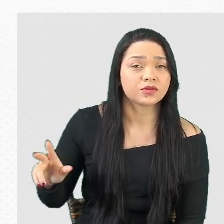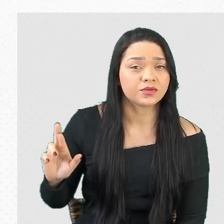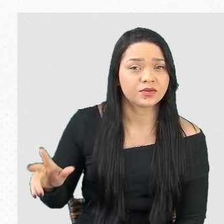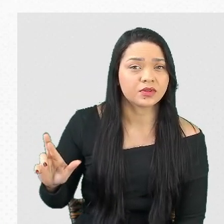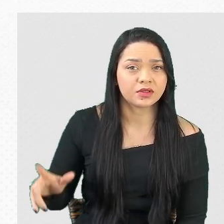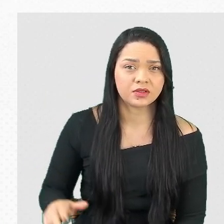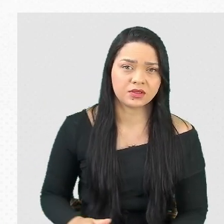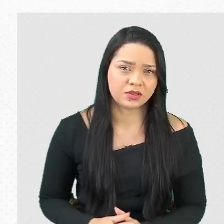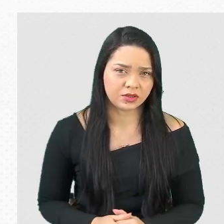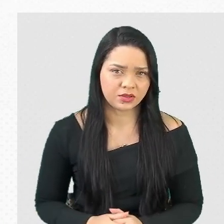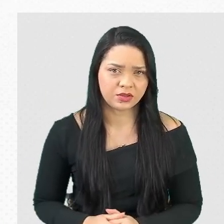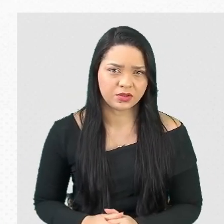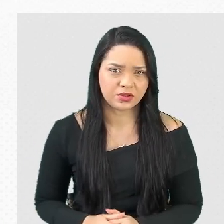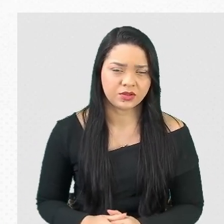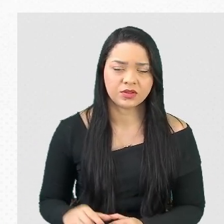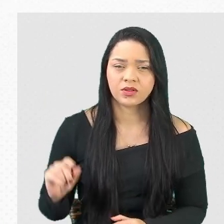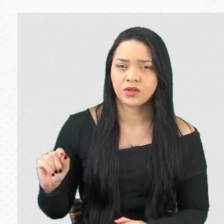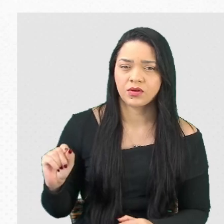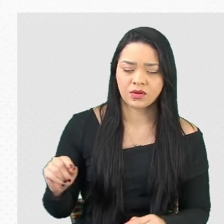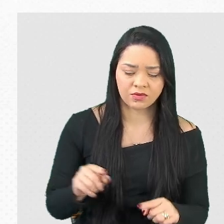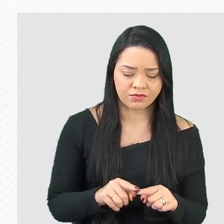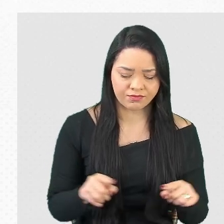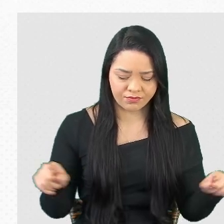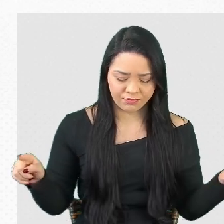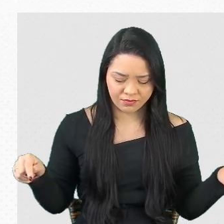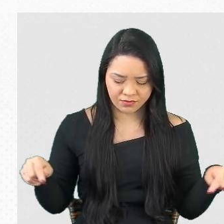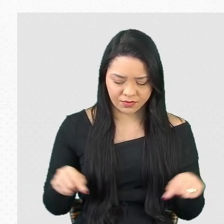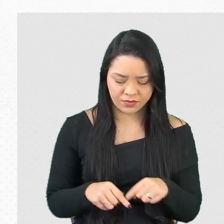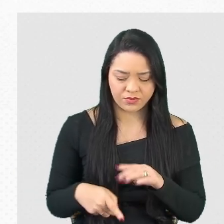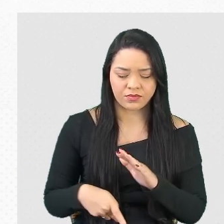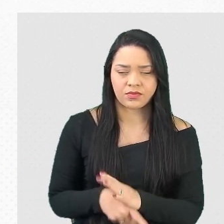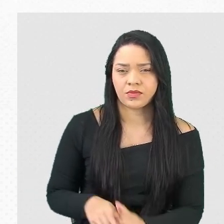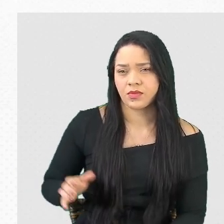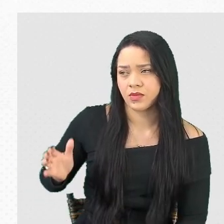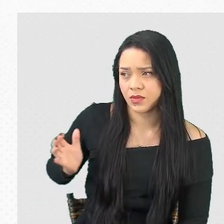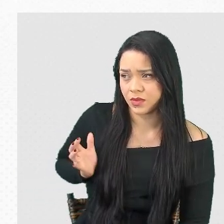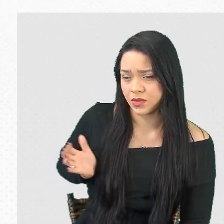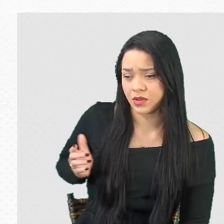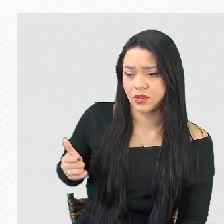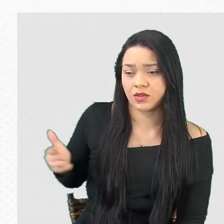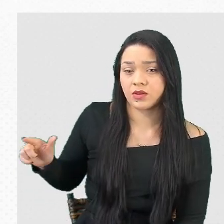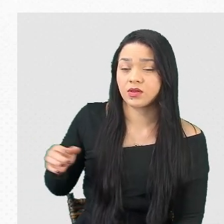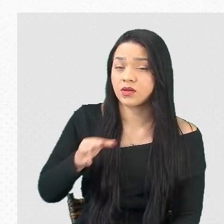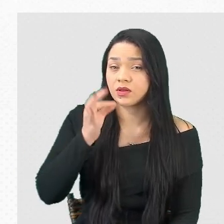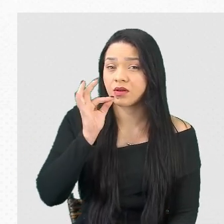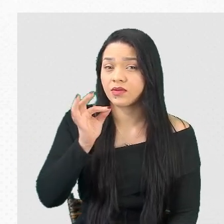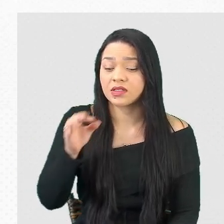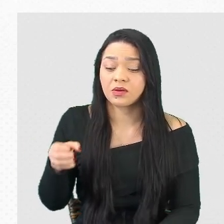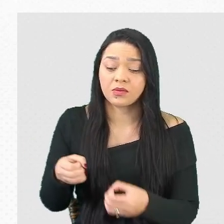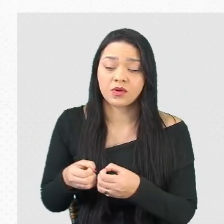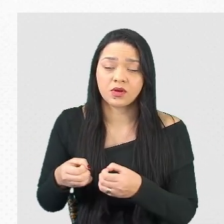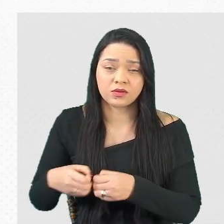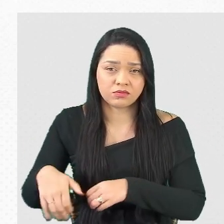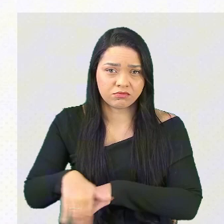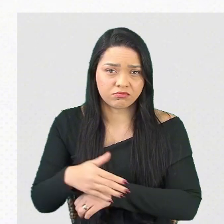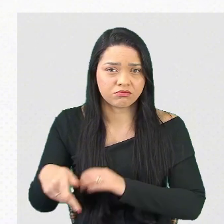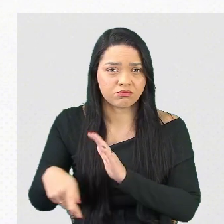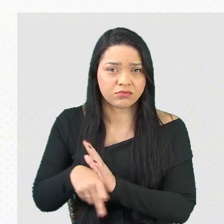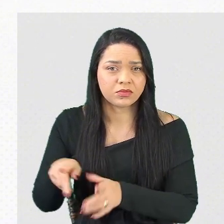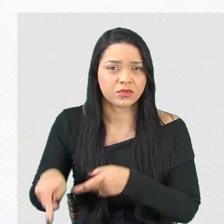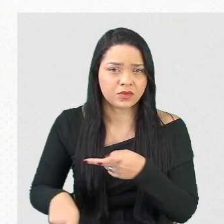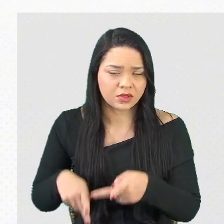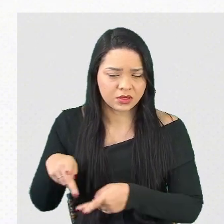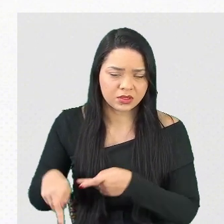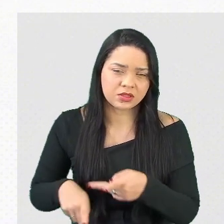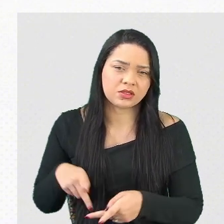que é os salões, que é da elite, e o outro, que é os cafés, que está mais próximo de uma boa parte da população,